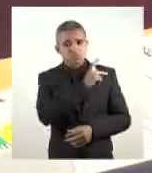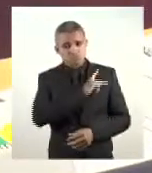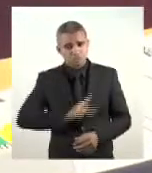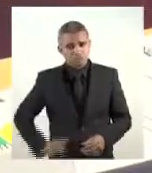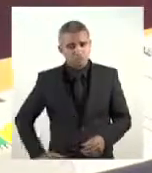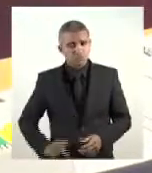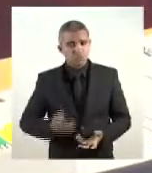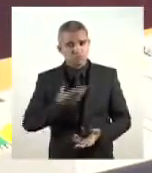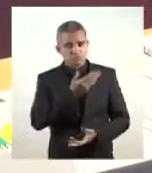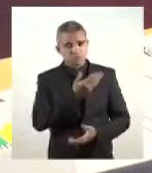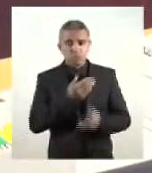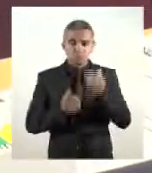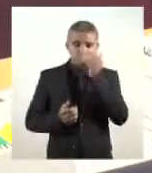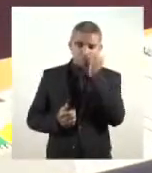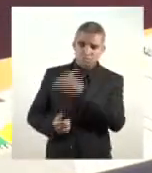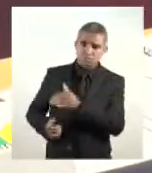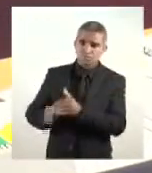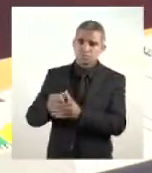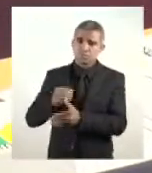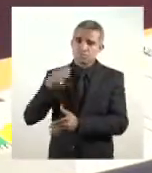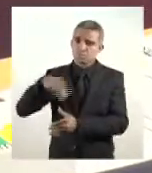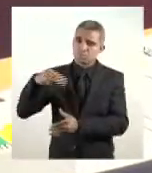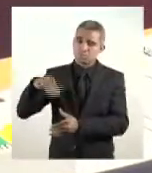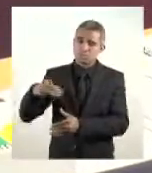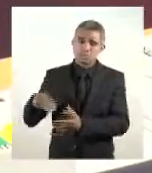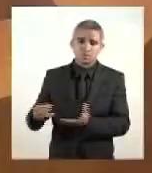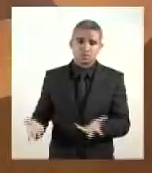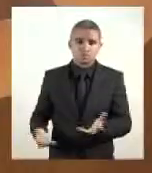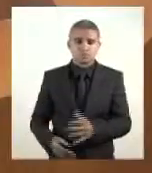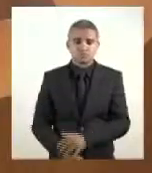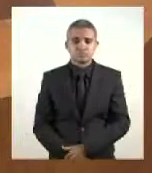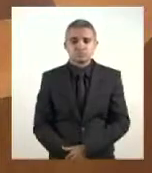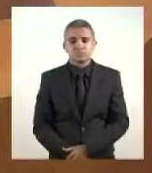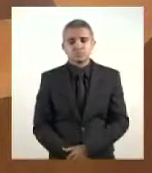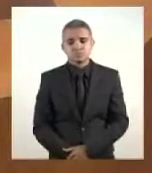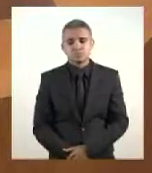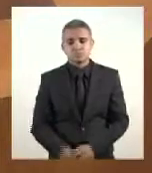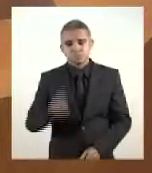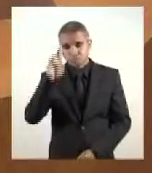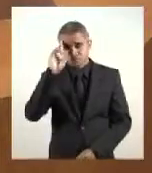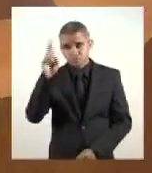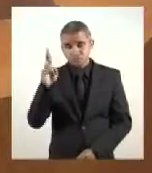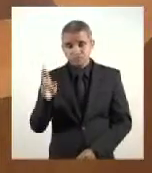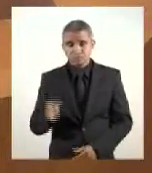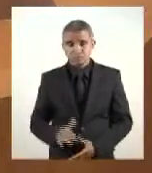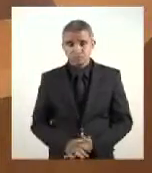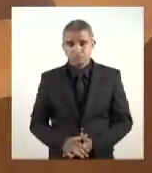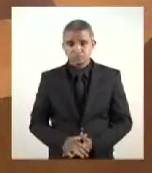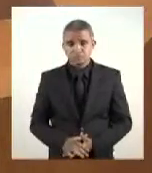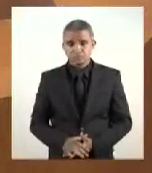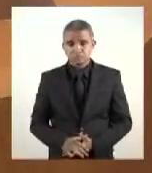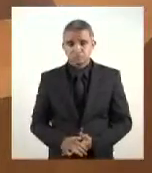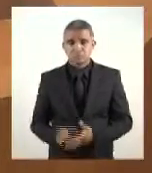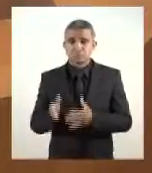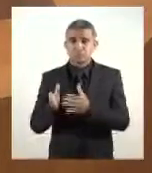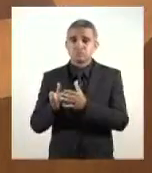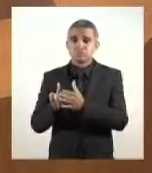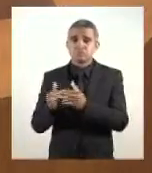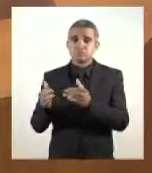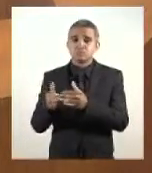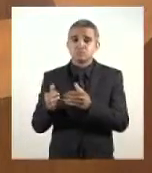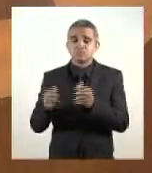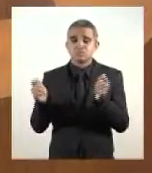maldade. Muito obrigado pelo tempo. Senhor presidente, peço que me conceda o restante do tempo do bloco, porque ainda vou conceder a parte ao deputado Adriano Sarney